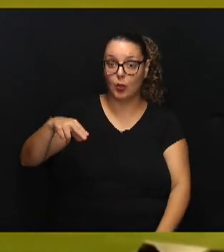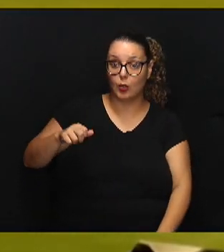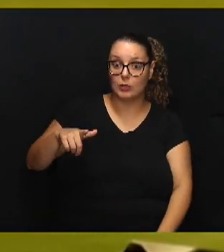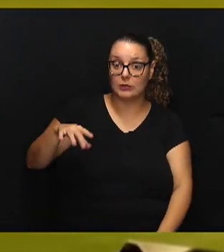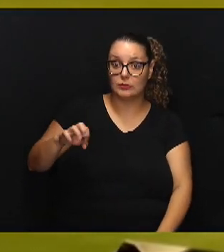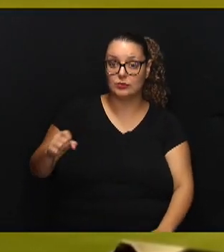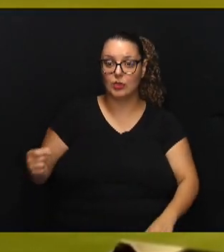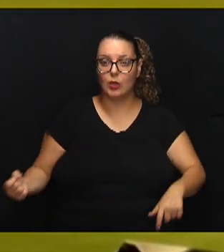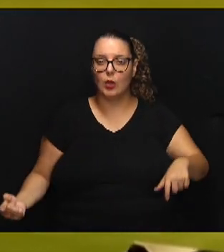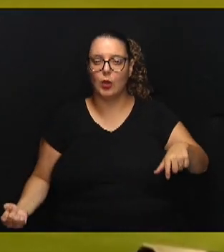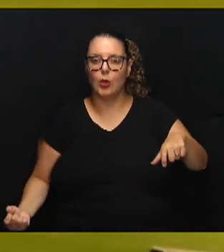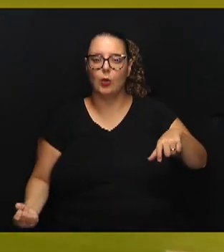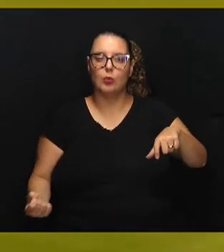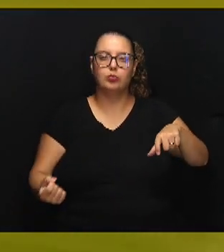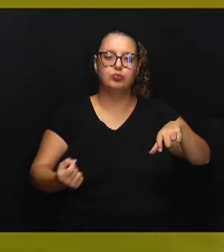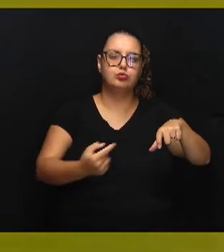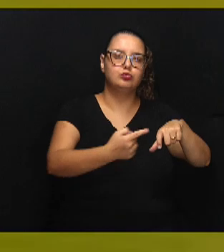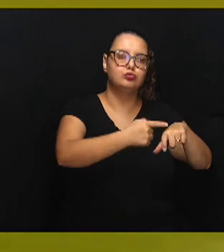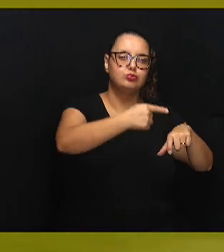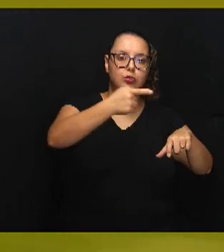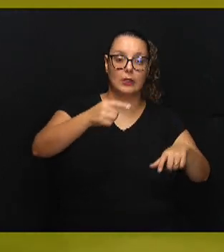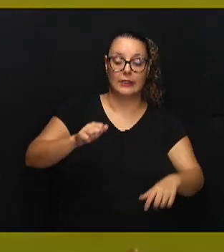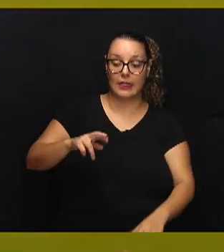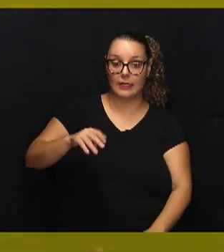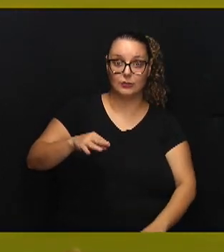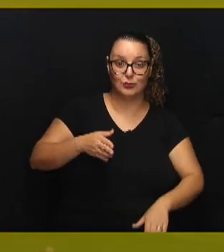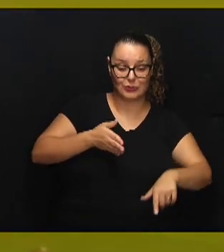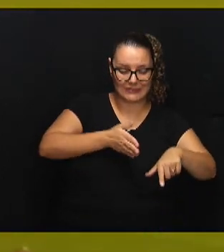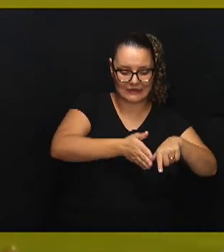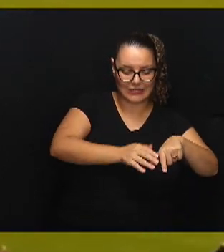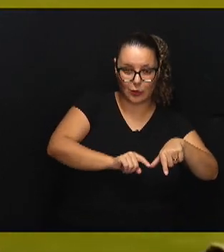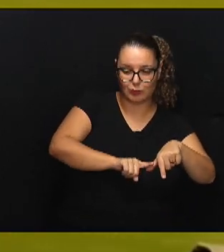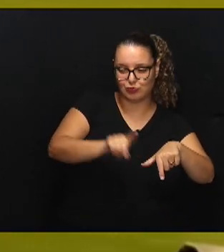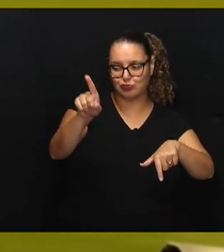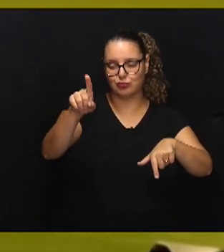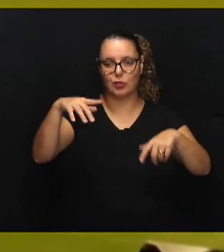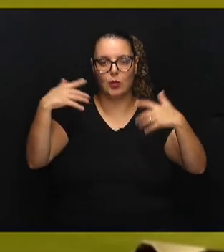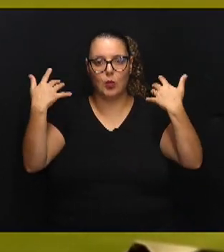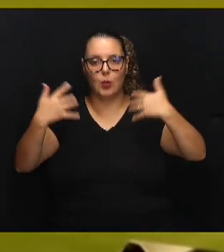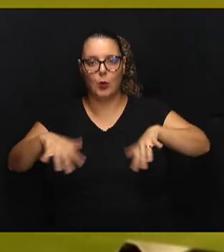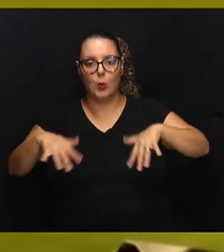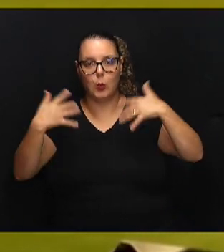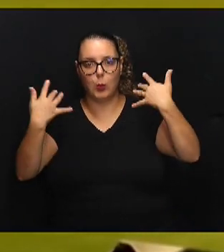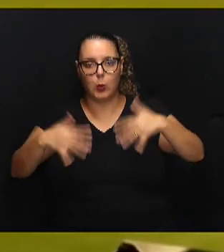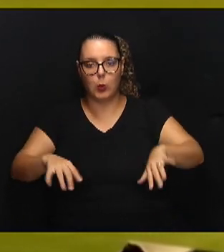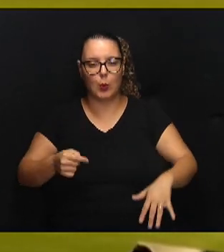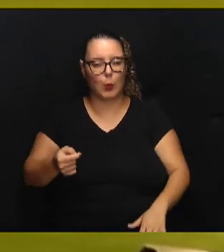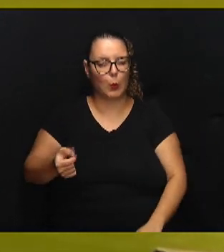belo chute e Arthur, em cima da linha, conseguiu afastar.